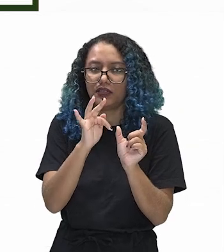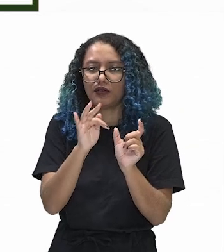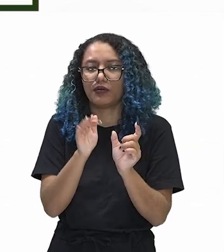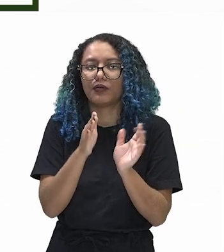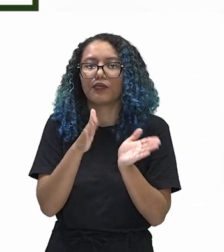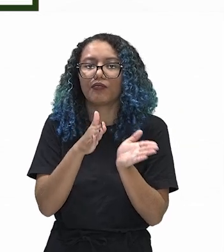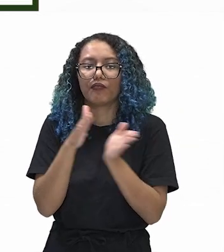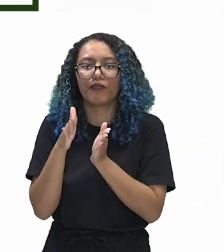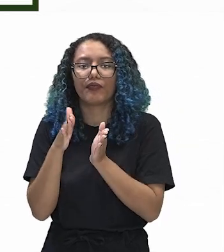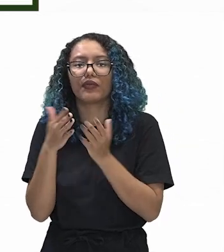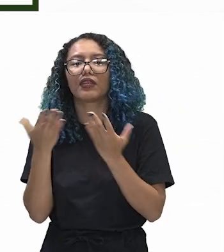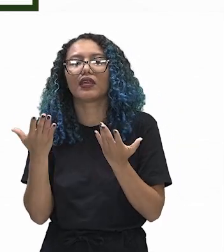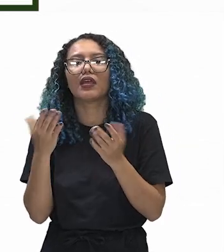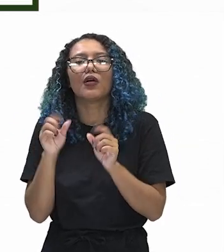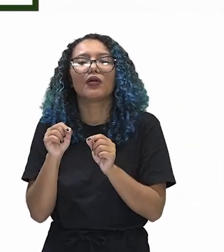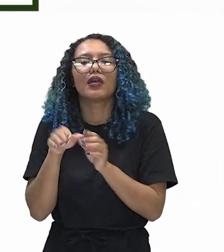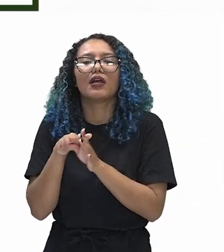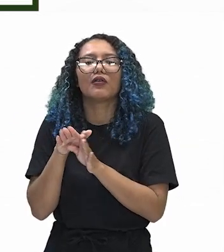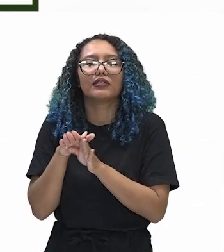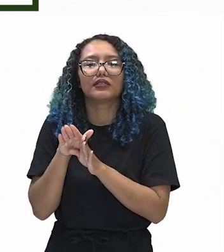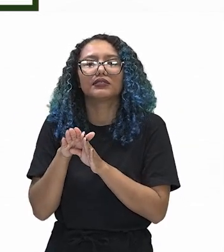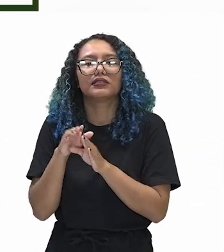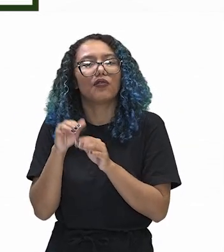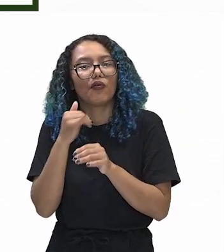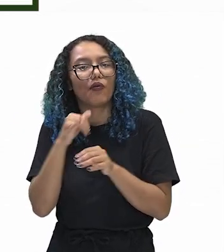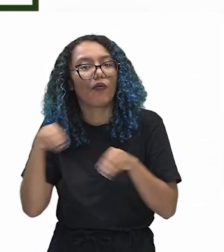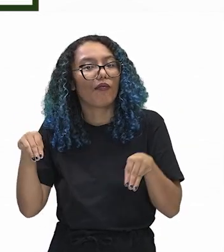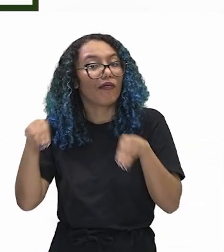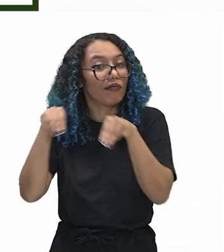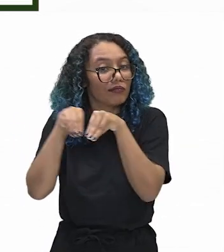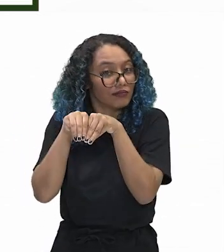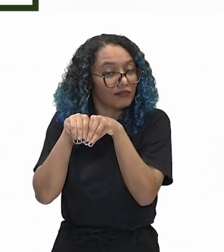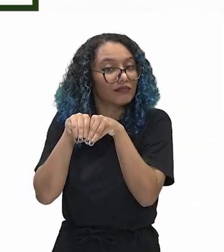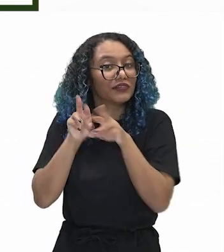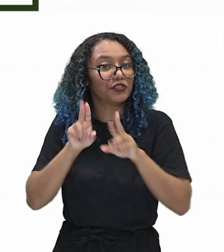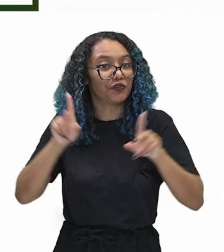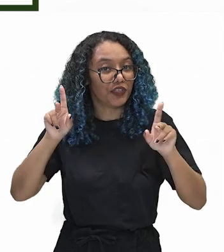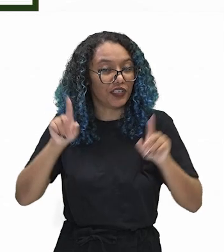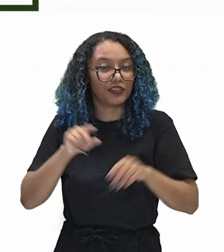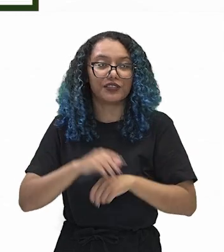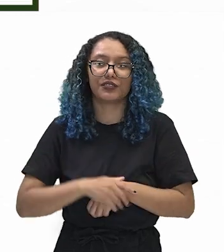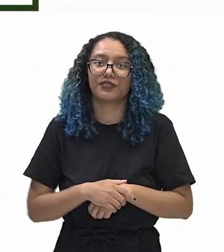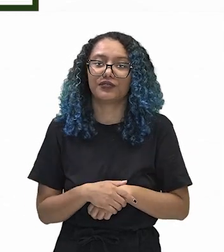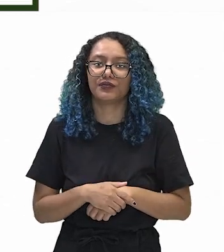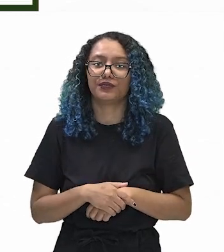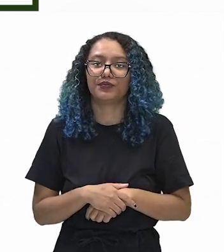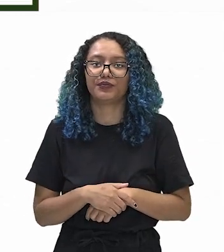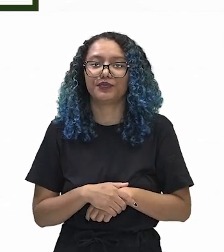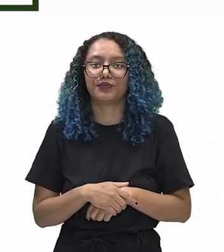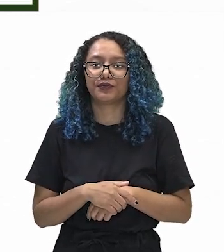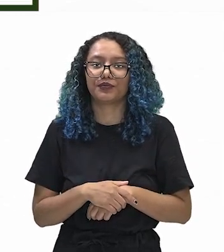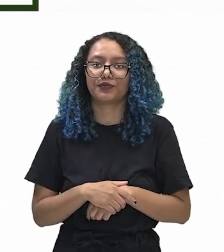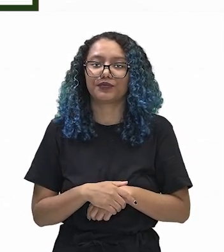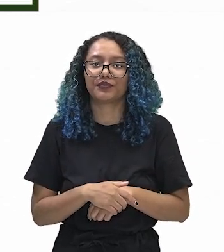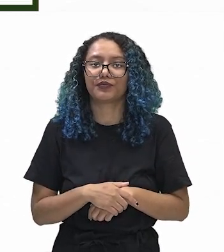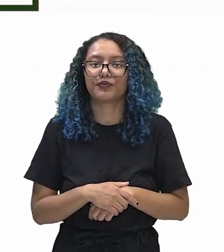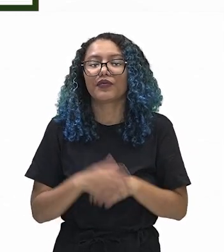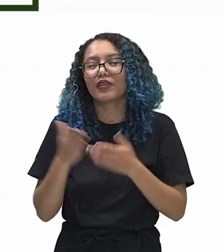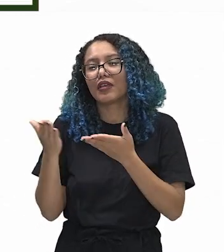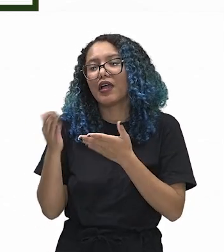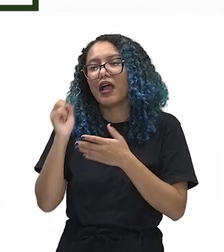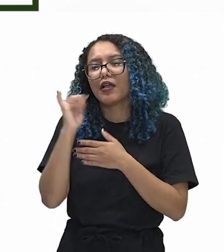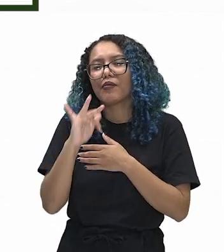da indução eletromagnética. Aí no esquema do lado aí do texto, vocês podem ver que eu tenho